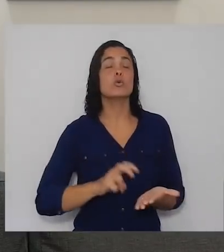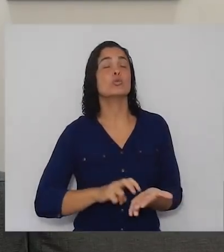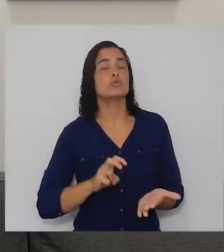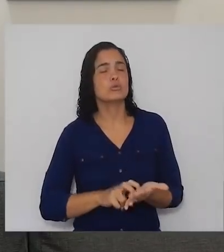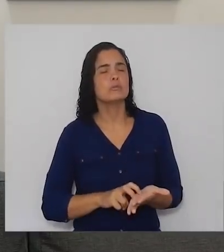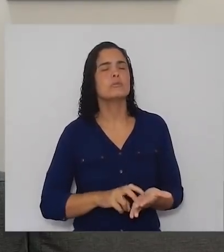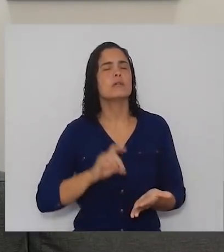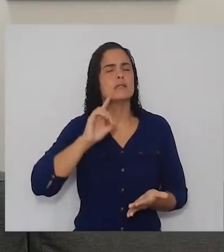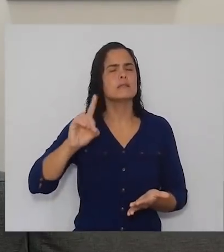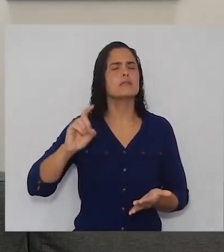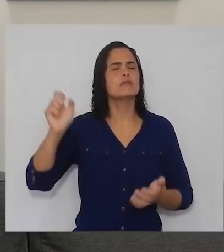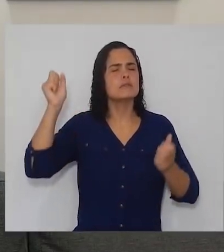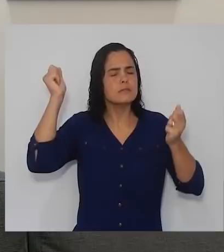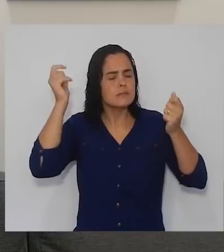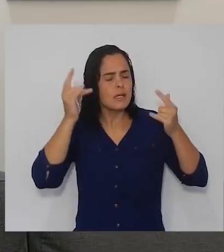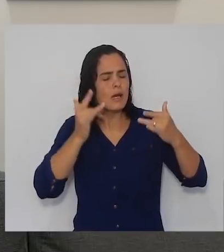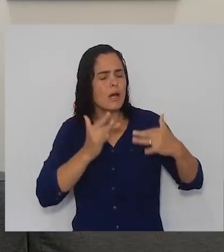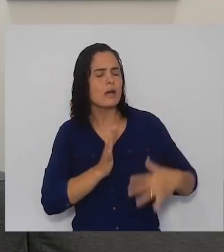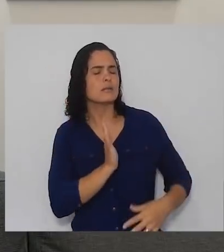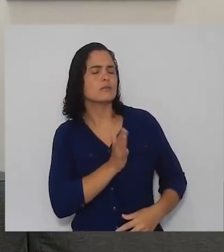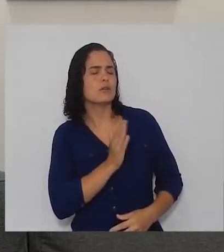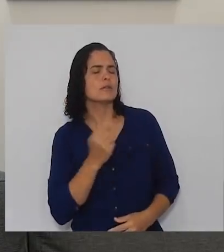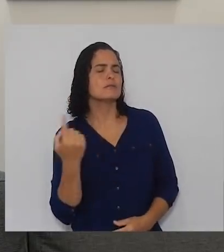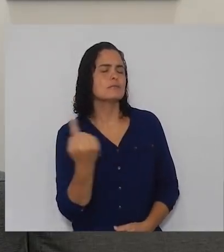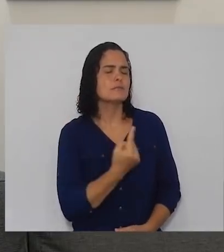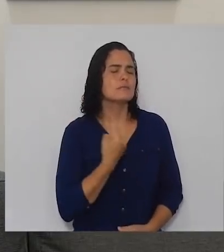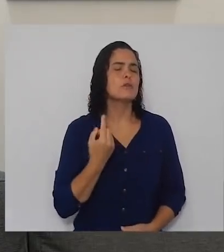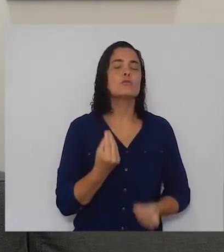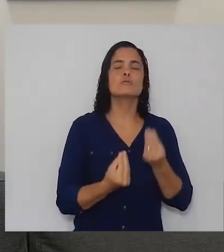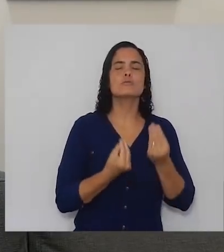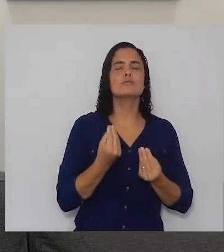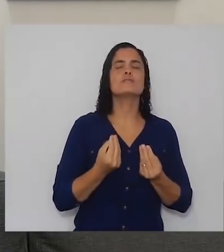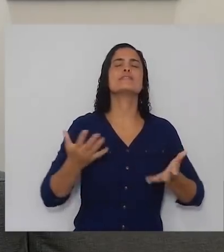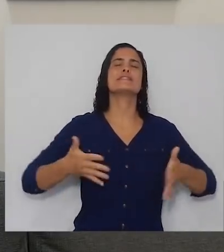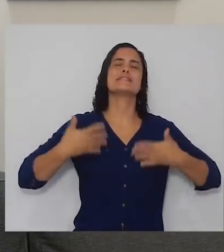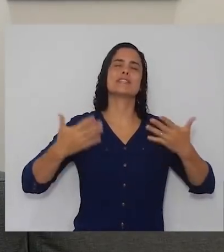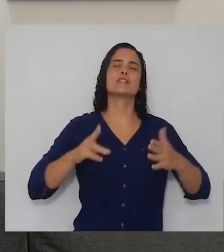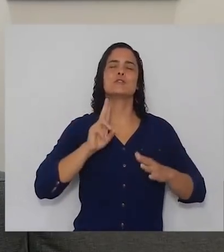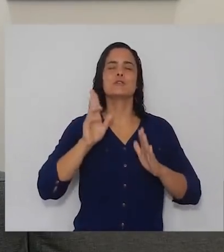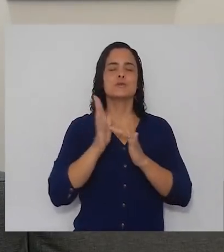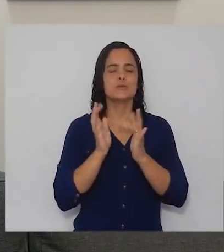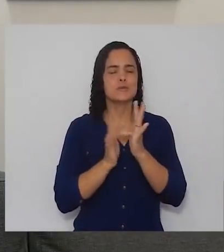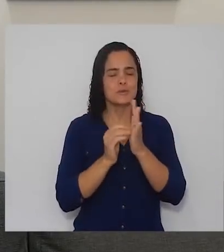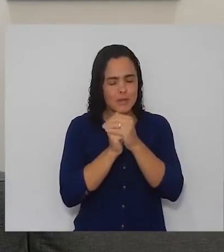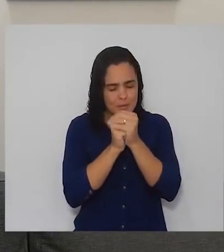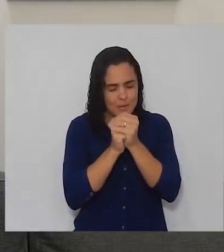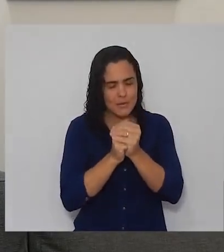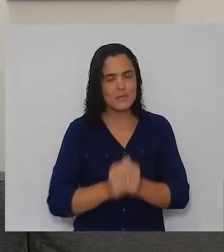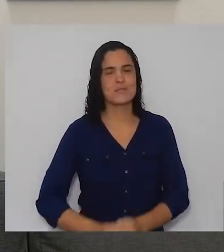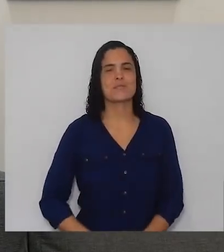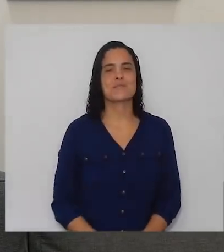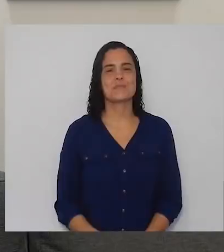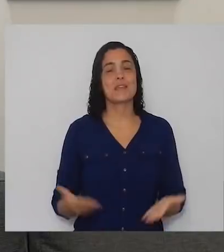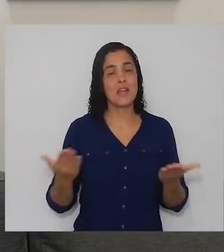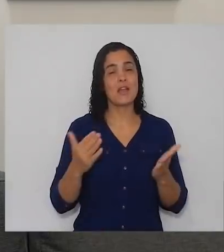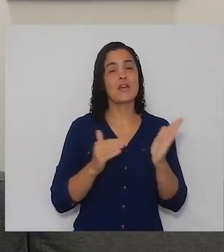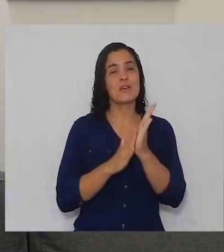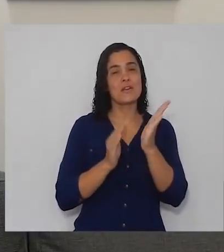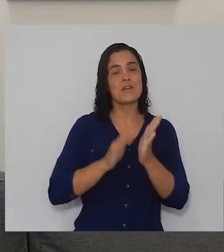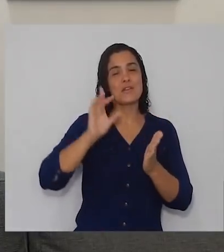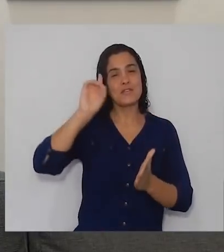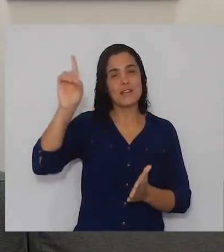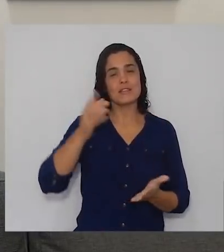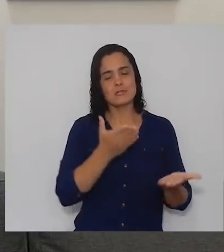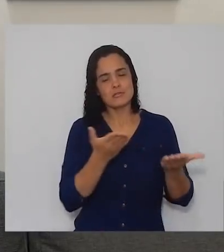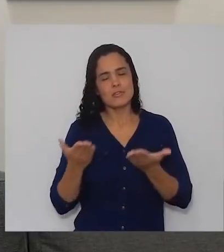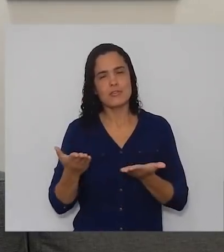de obedecer-Te. Portanto, nesta manhã, Pai querido, em nome de Jesus, abençoa o nosso coração com alegria. É no nome de Jesus